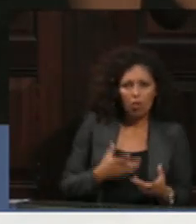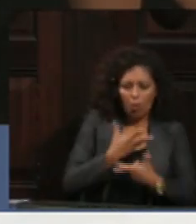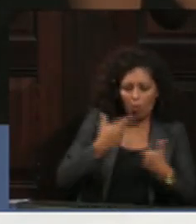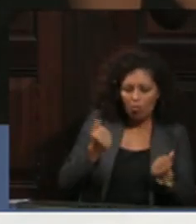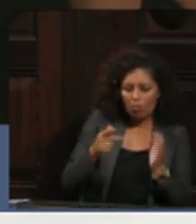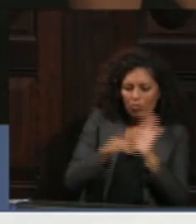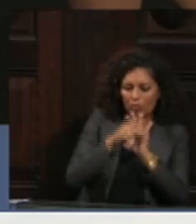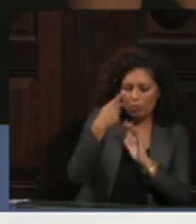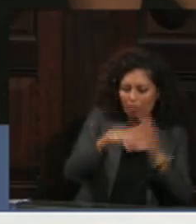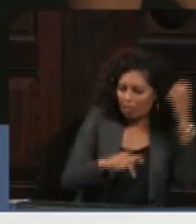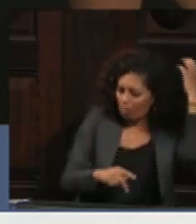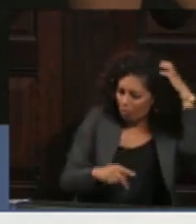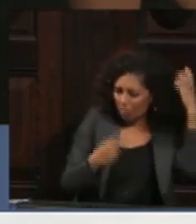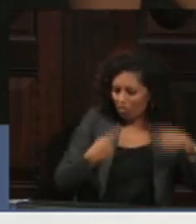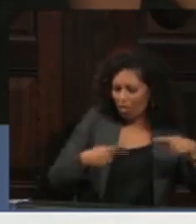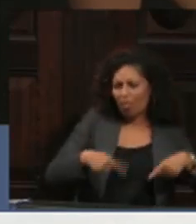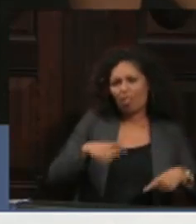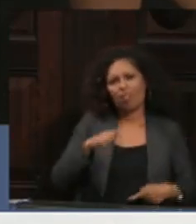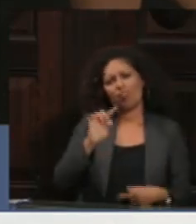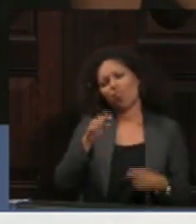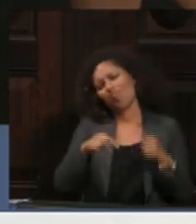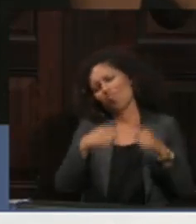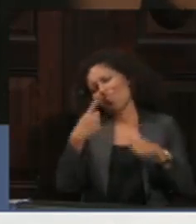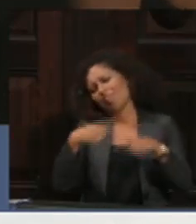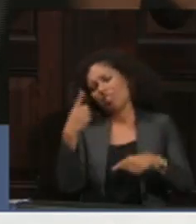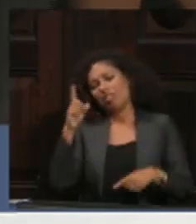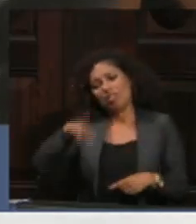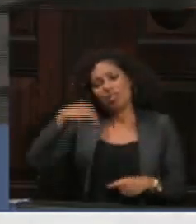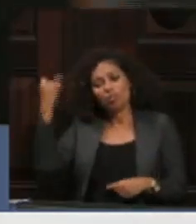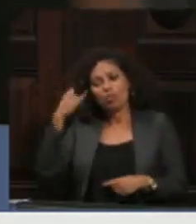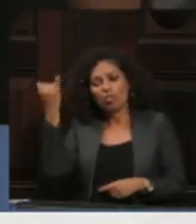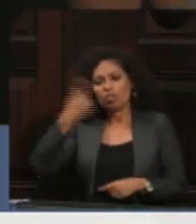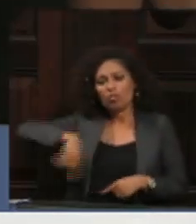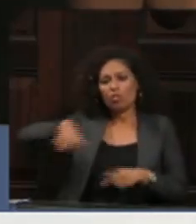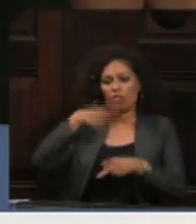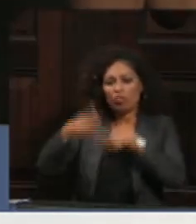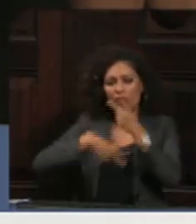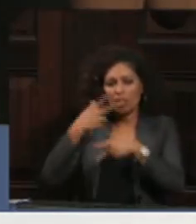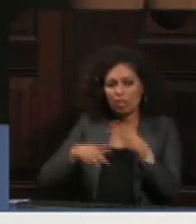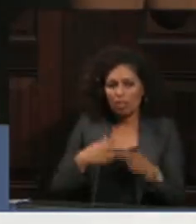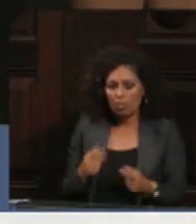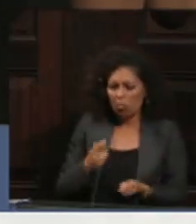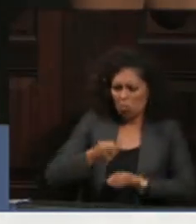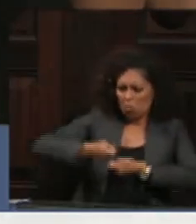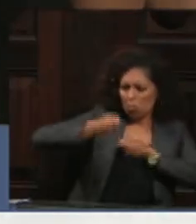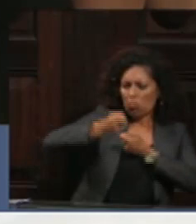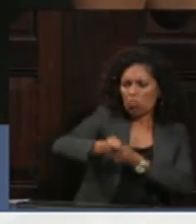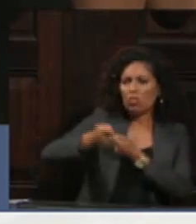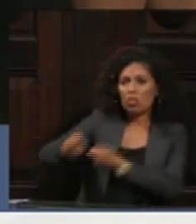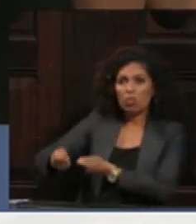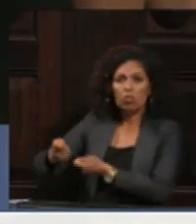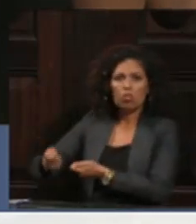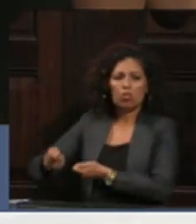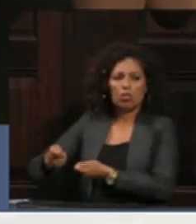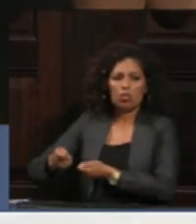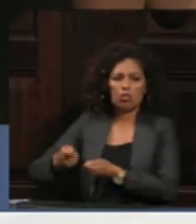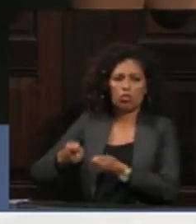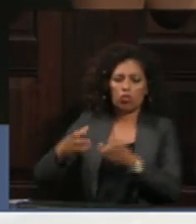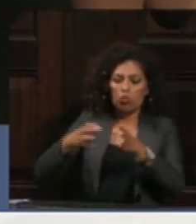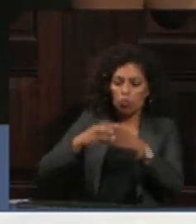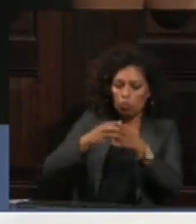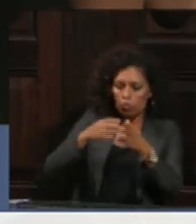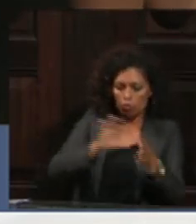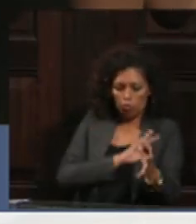políticas de Marielle. Então é importante que a gente fale e pressione para que as